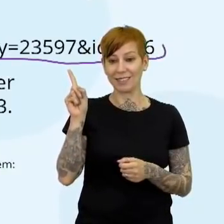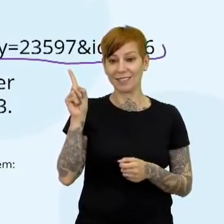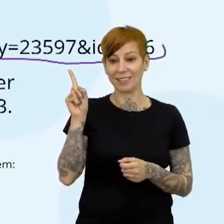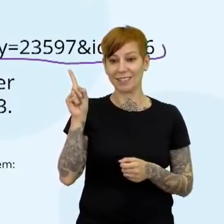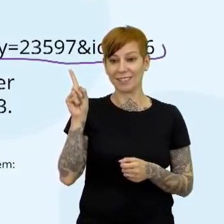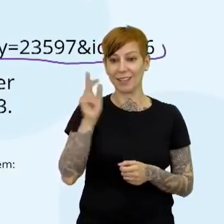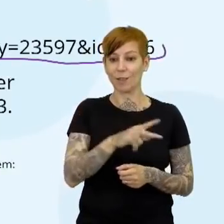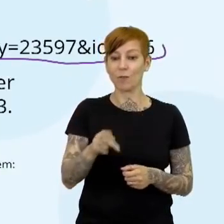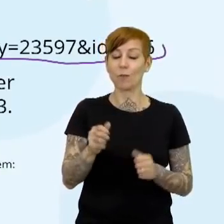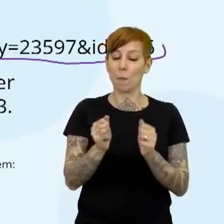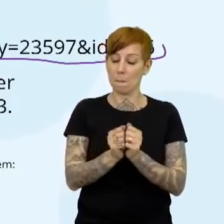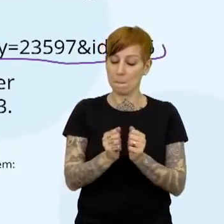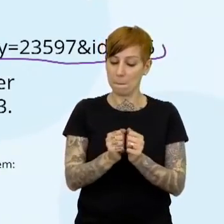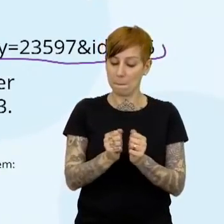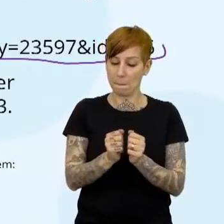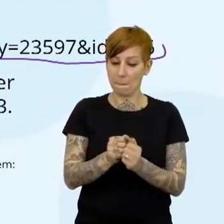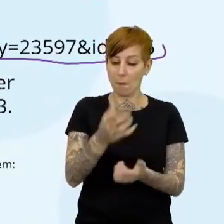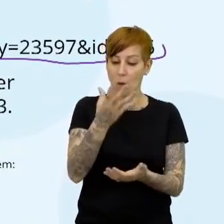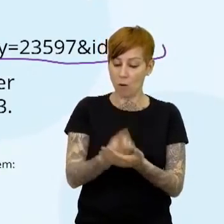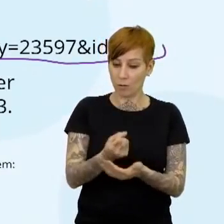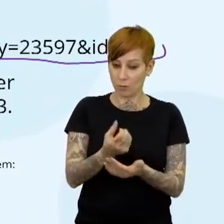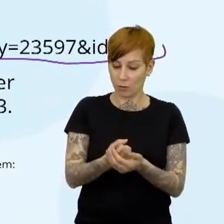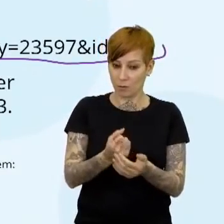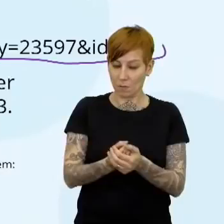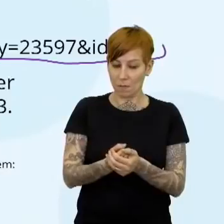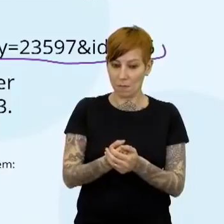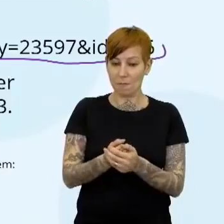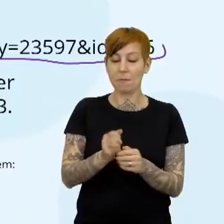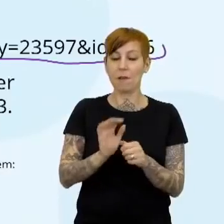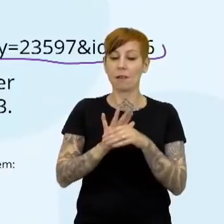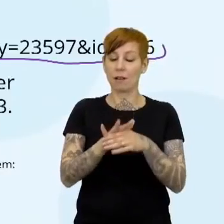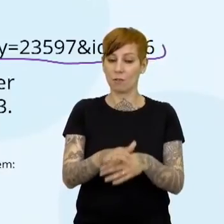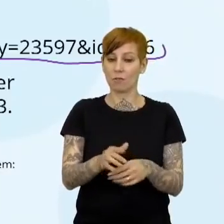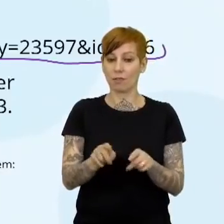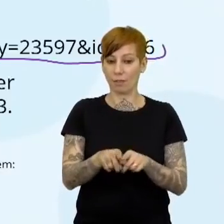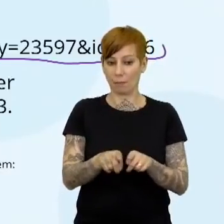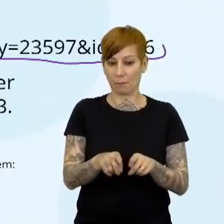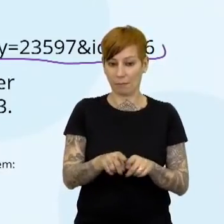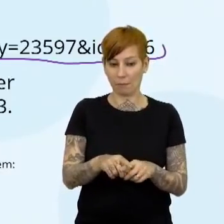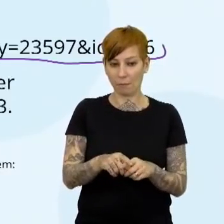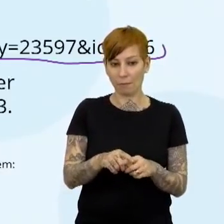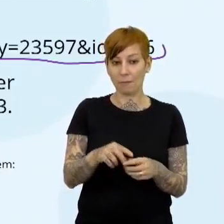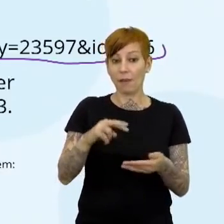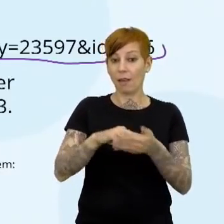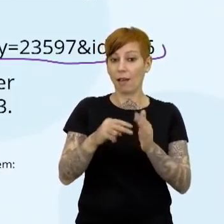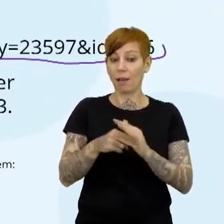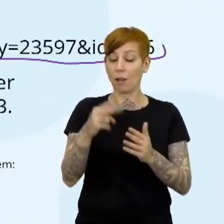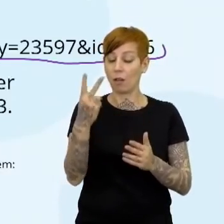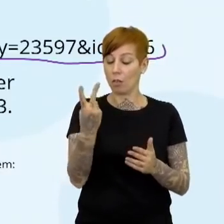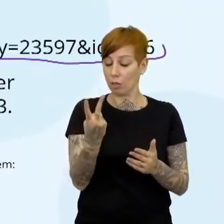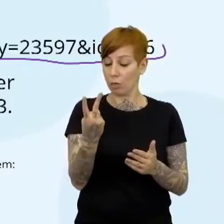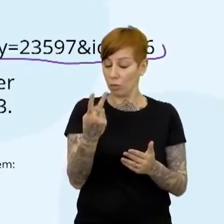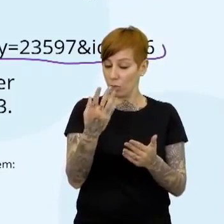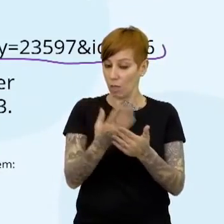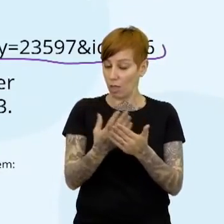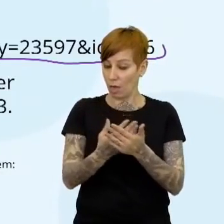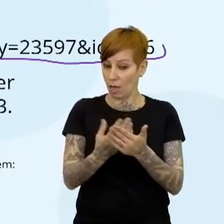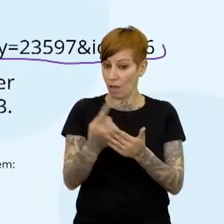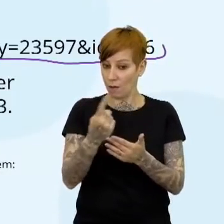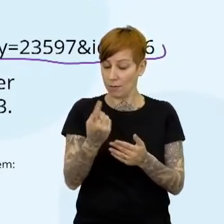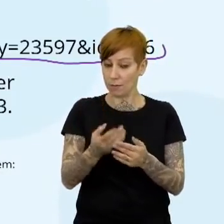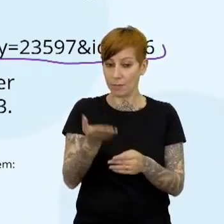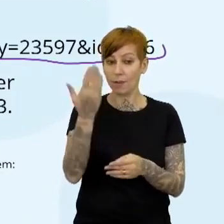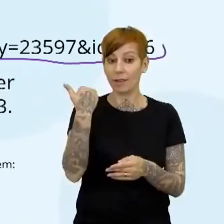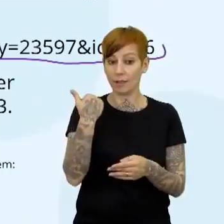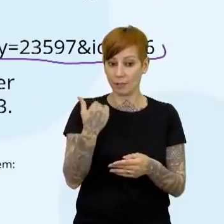também aí baixar e conduzir a sala eu gravei ela é referente às duas primeiras aulas que estão aí na aprender sempre de